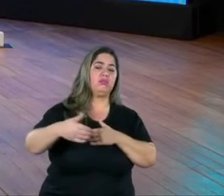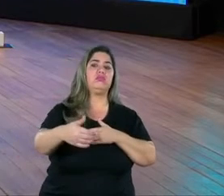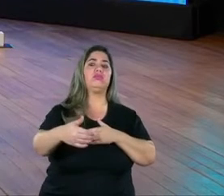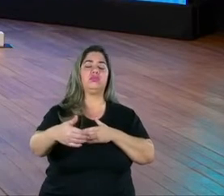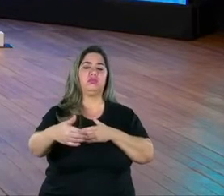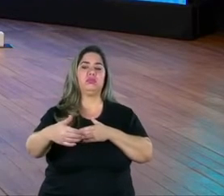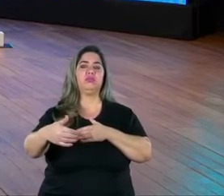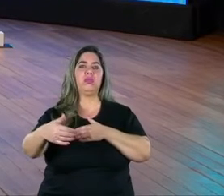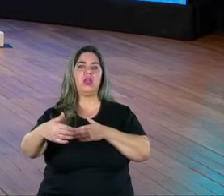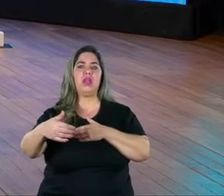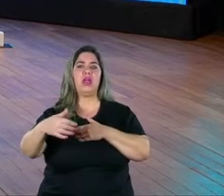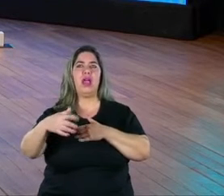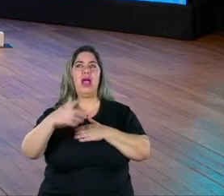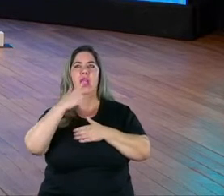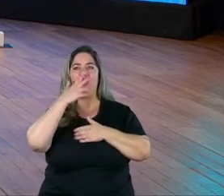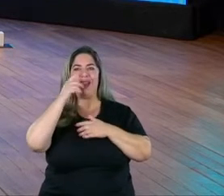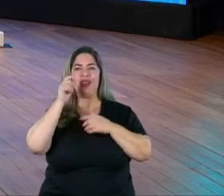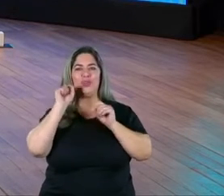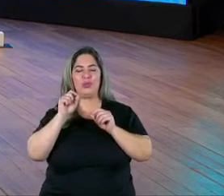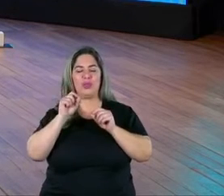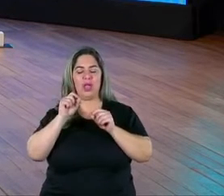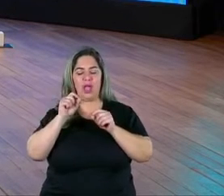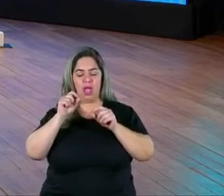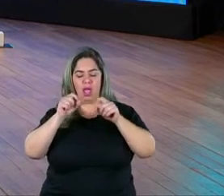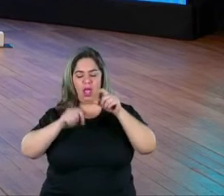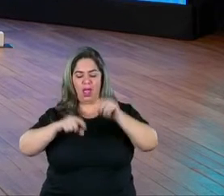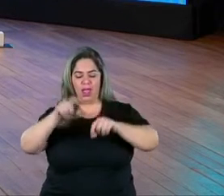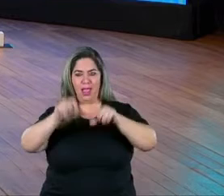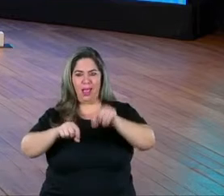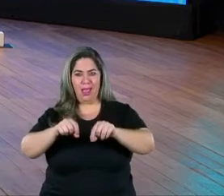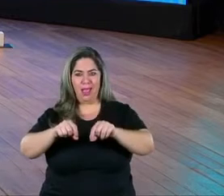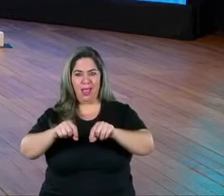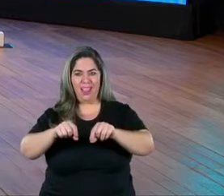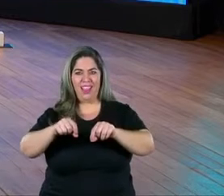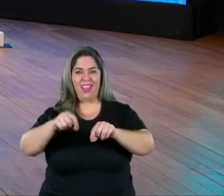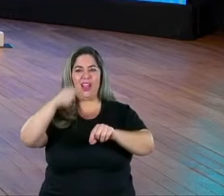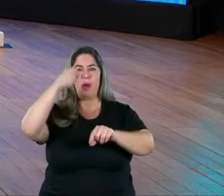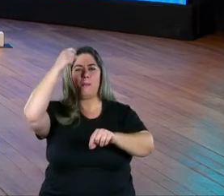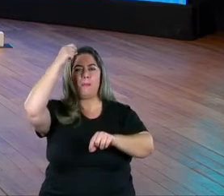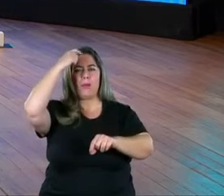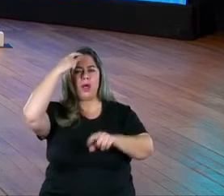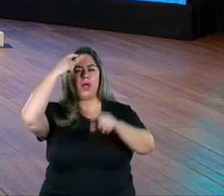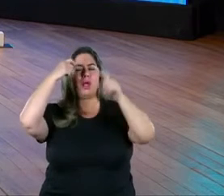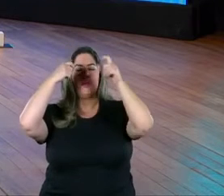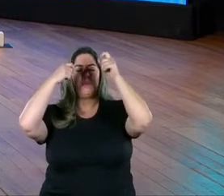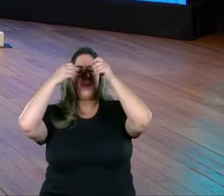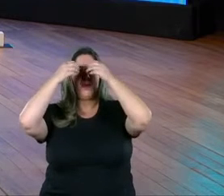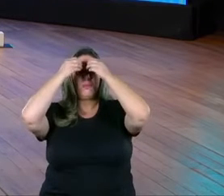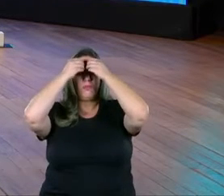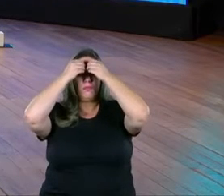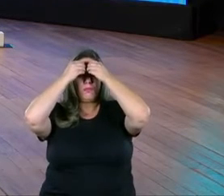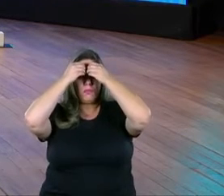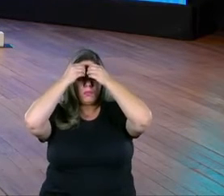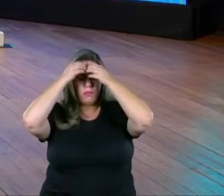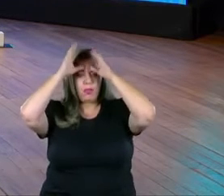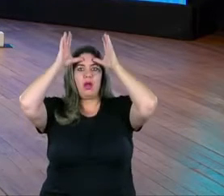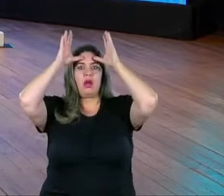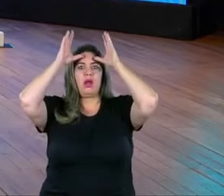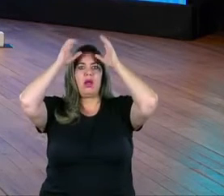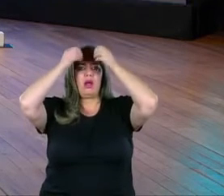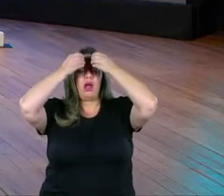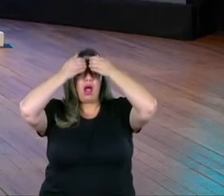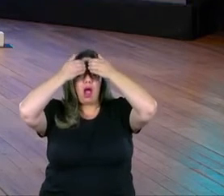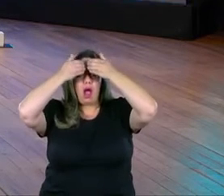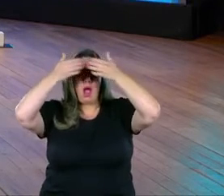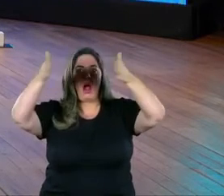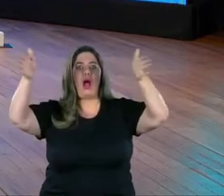que fecunde corações e mentes ao mesmo tempo. Nosso compromisso é com um futuro mais digno e equânime,